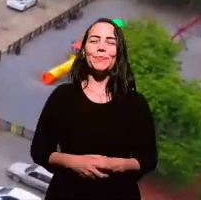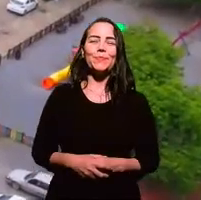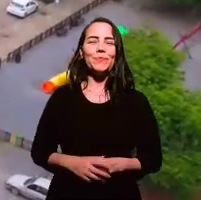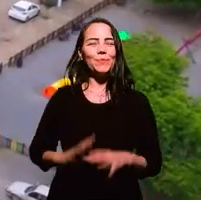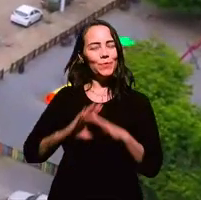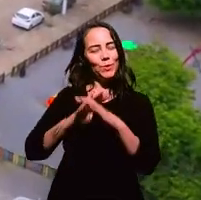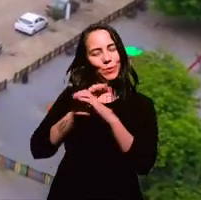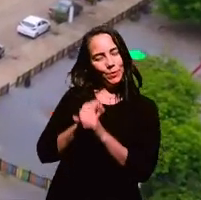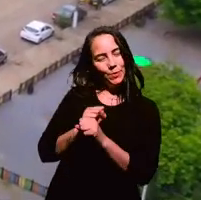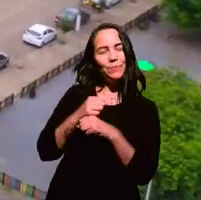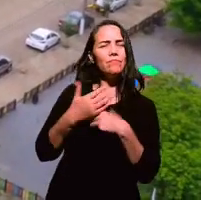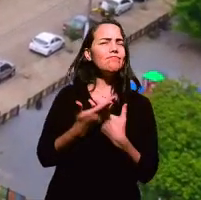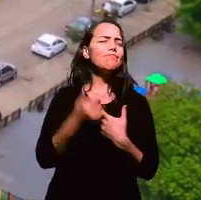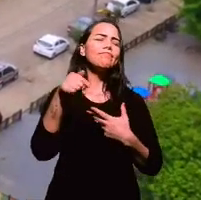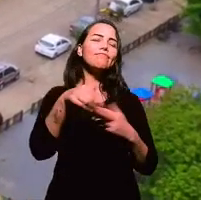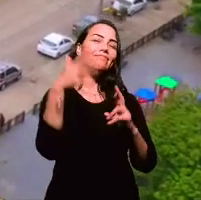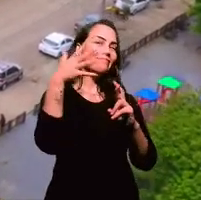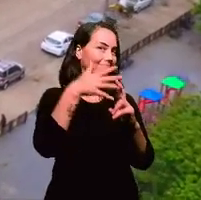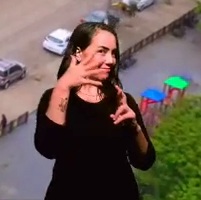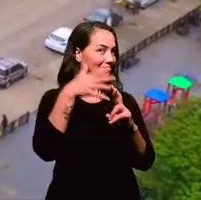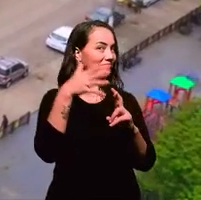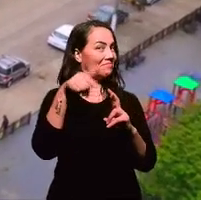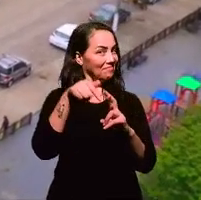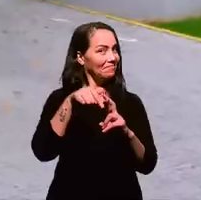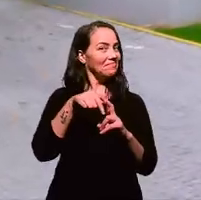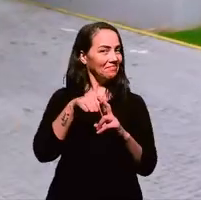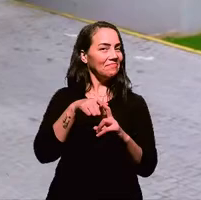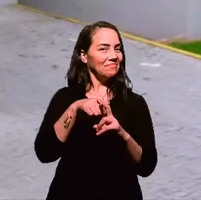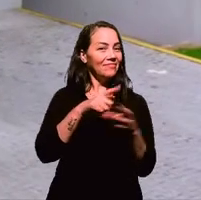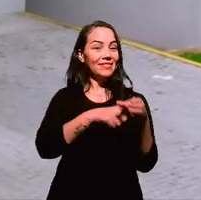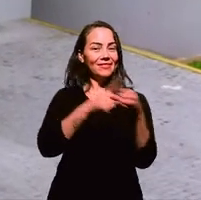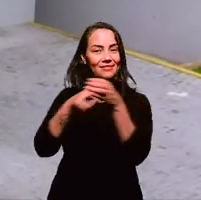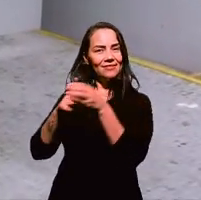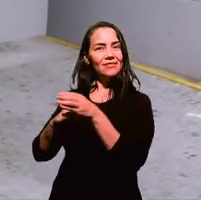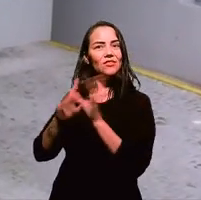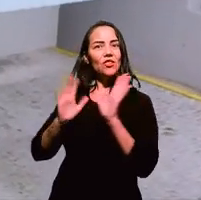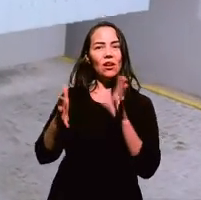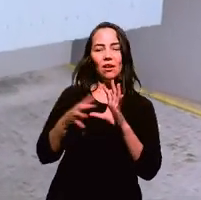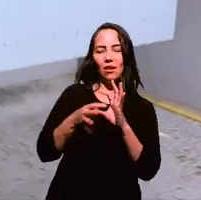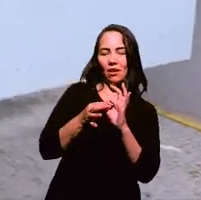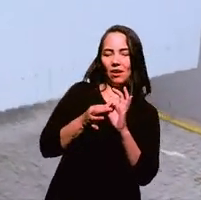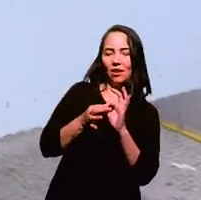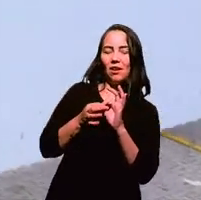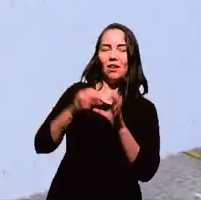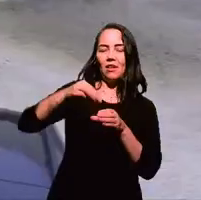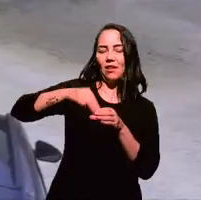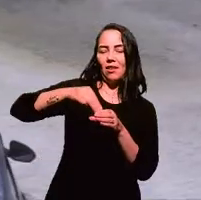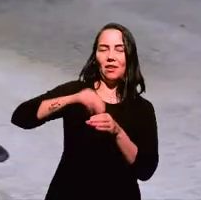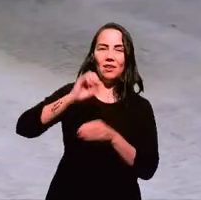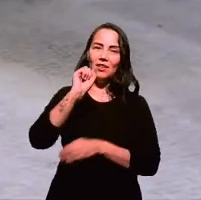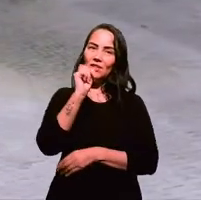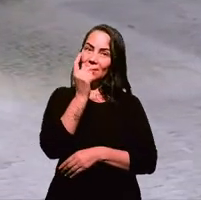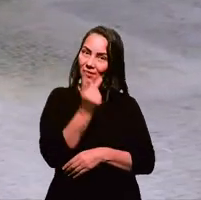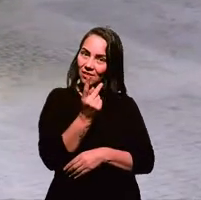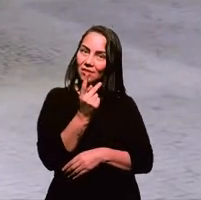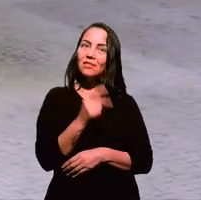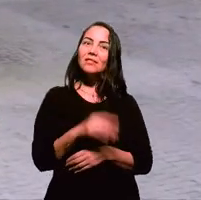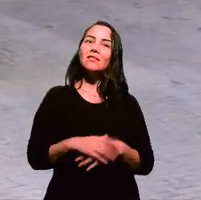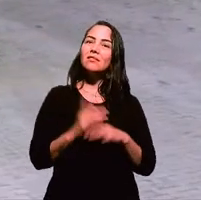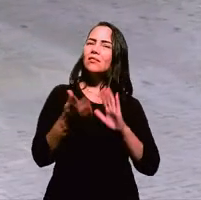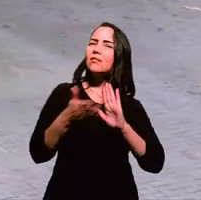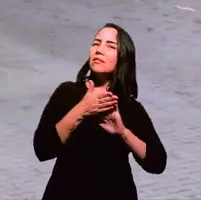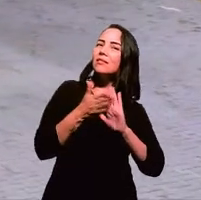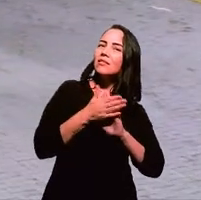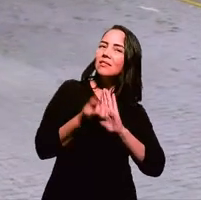referência para as outras cidades aqui no entorno. O hospital firmou convênio com o município de Xereda. Então, se a gente prestar um bom serviço e conseguir